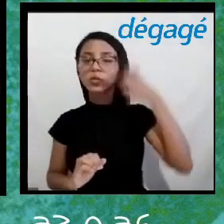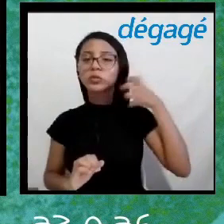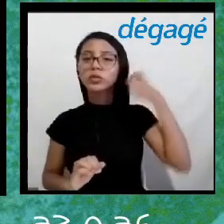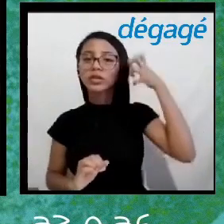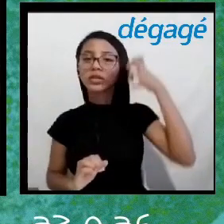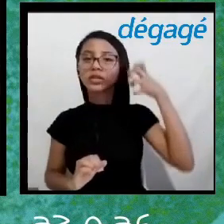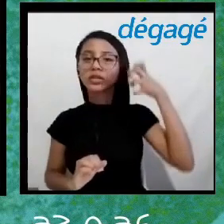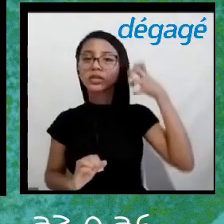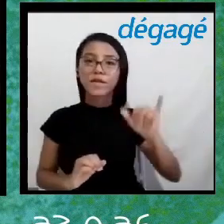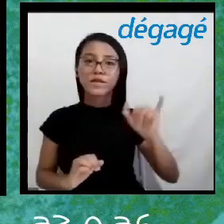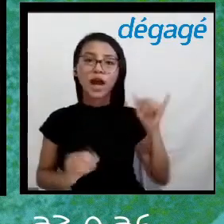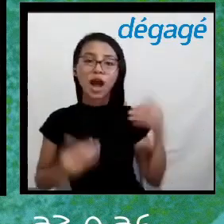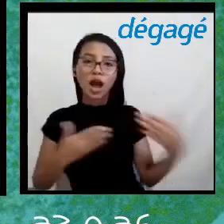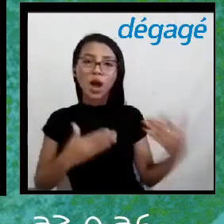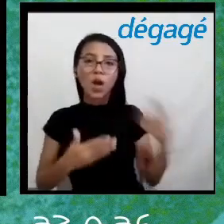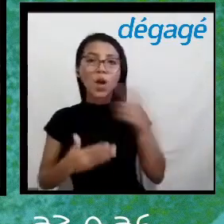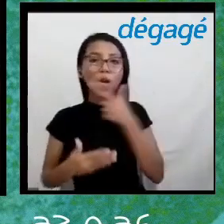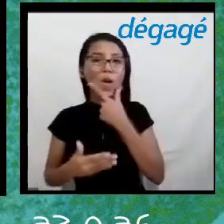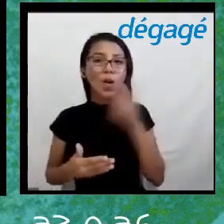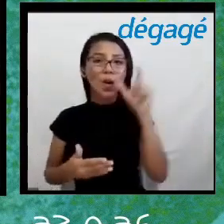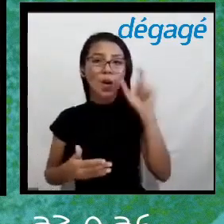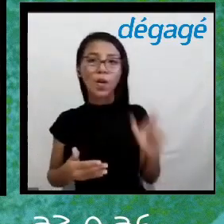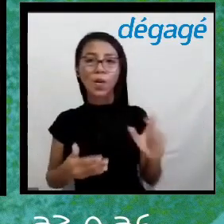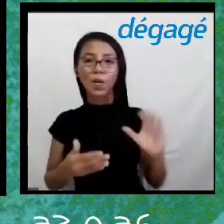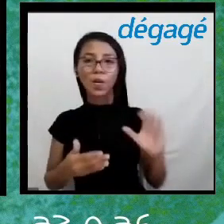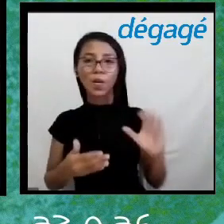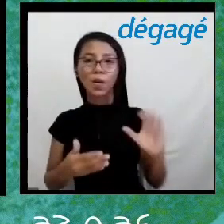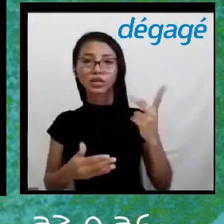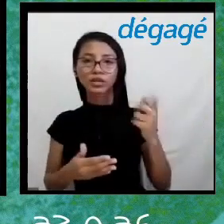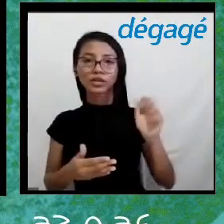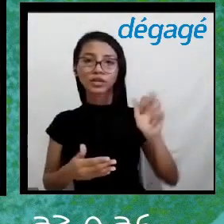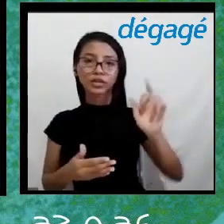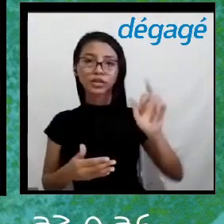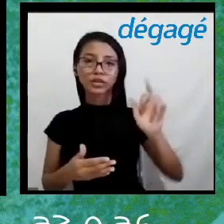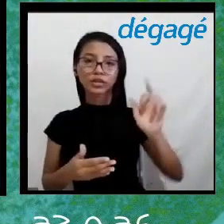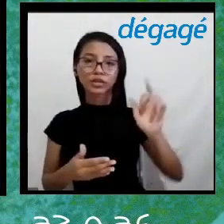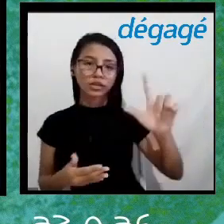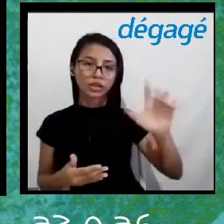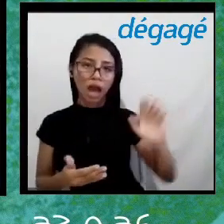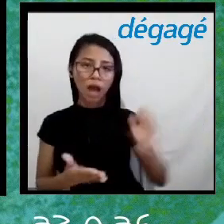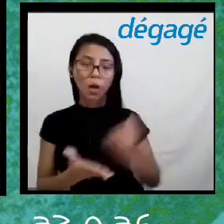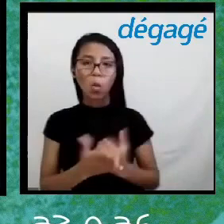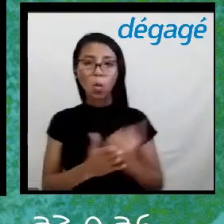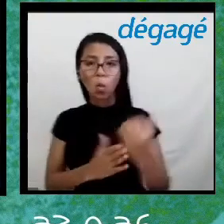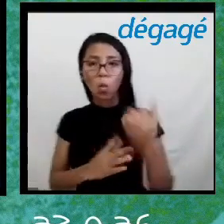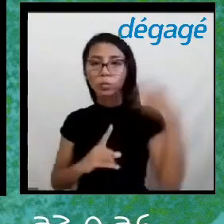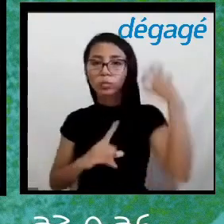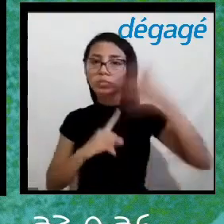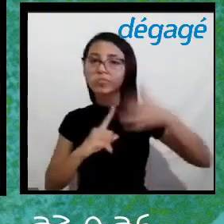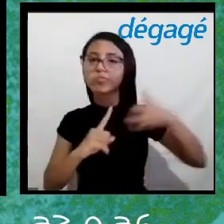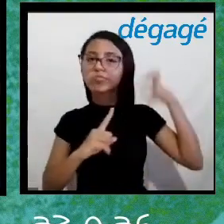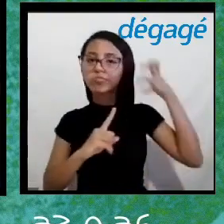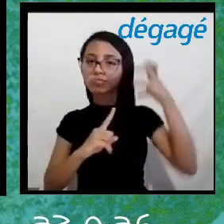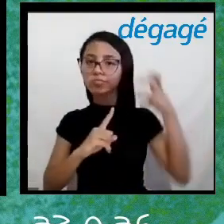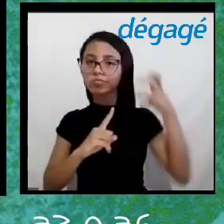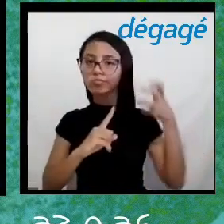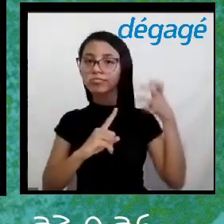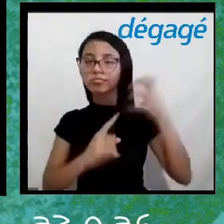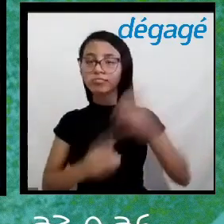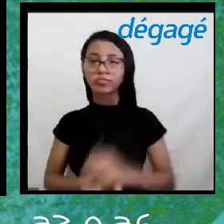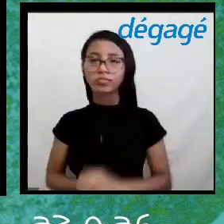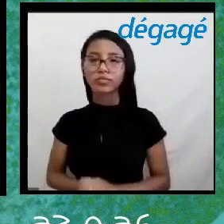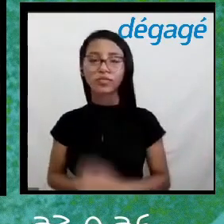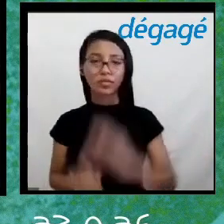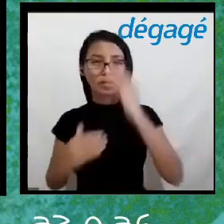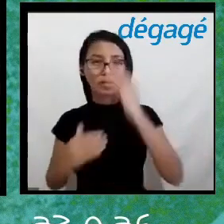várias questões colocadas... para a Tavi, Aline e Fábio Dória, né, que eu já passei para o Charles. Então, eu quero